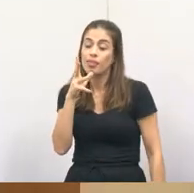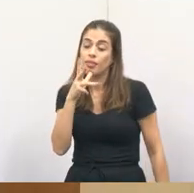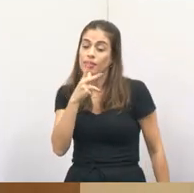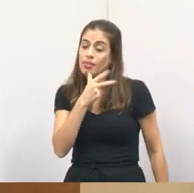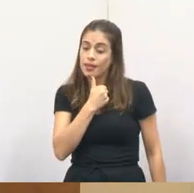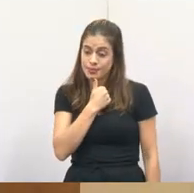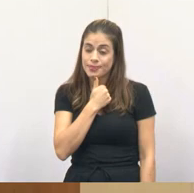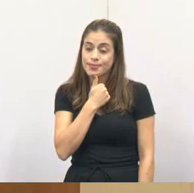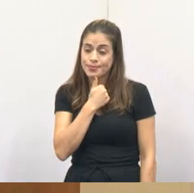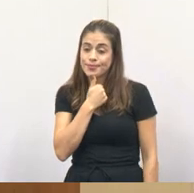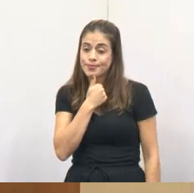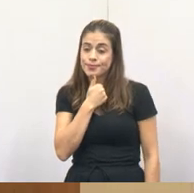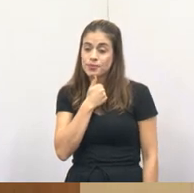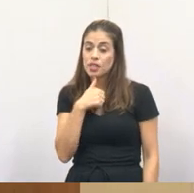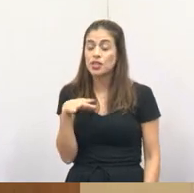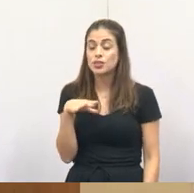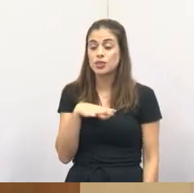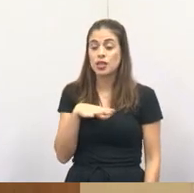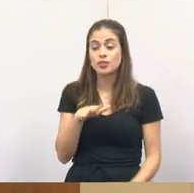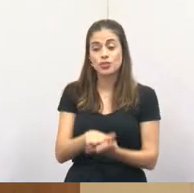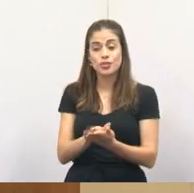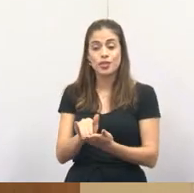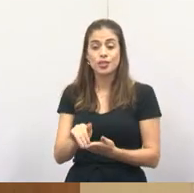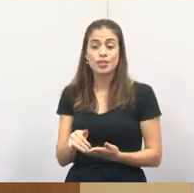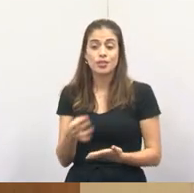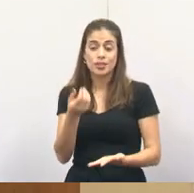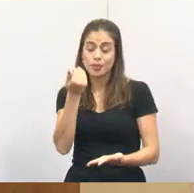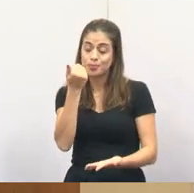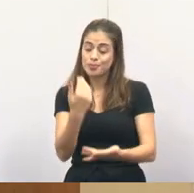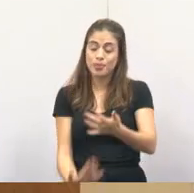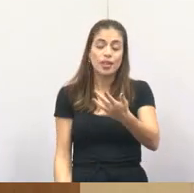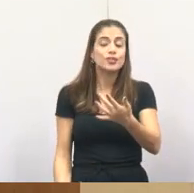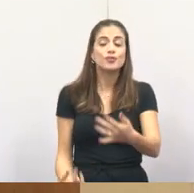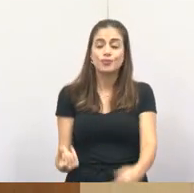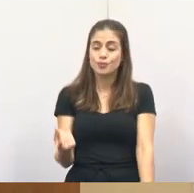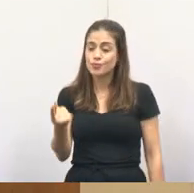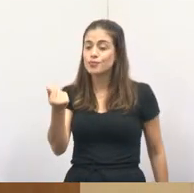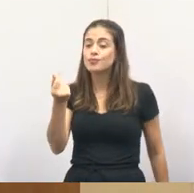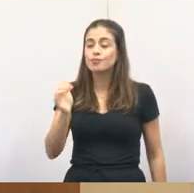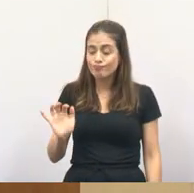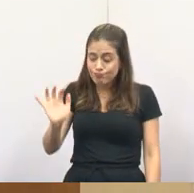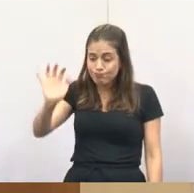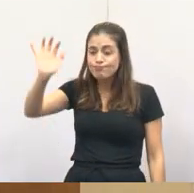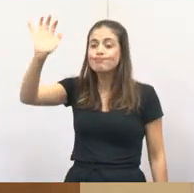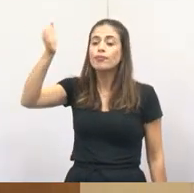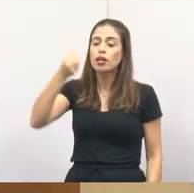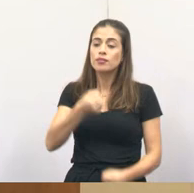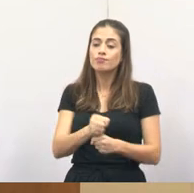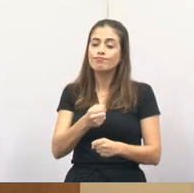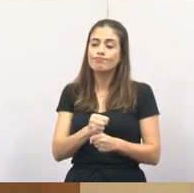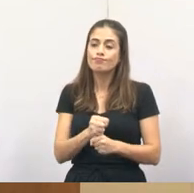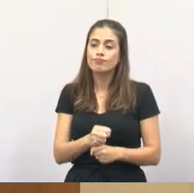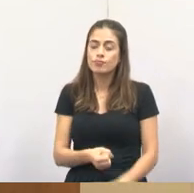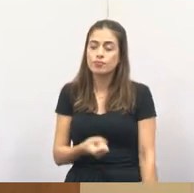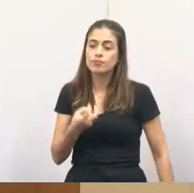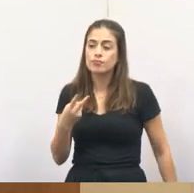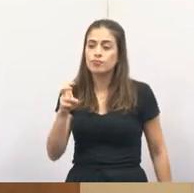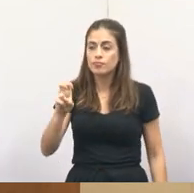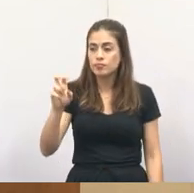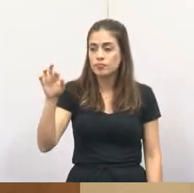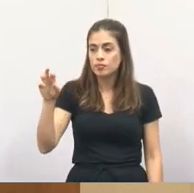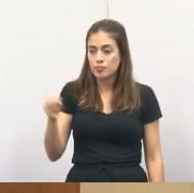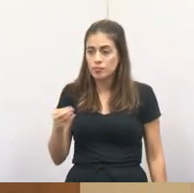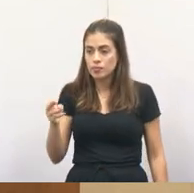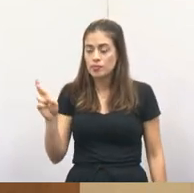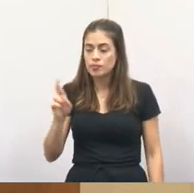Jacareí sofra o prejuízo do aumento financeiro dessas obras e 25 milhões de reais a mais que é o valor excedente